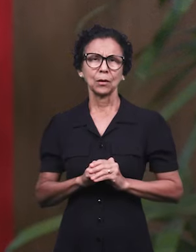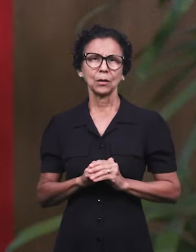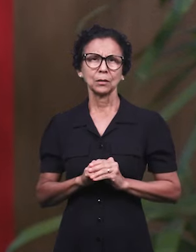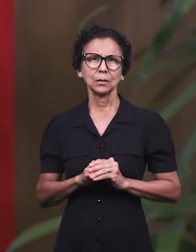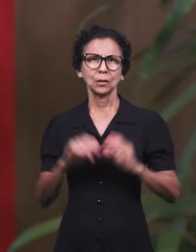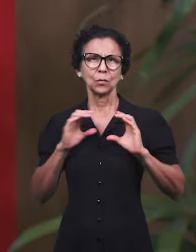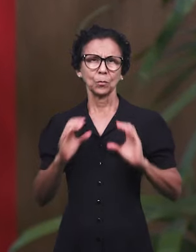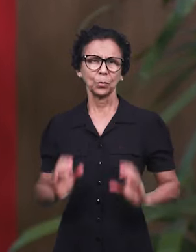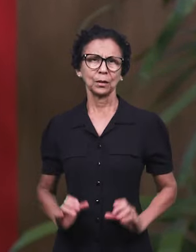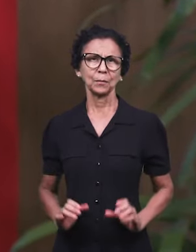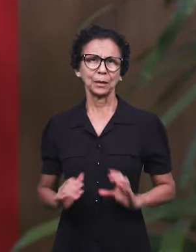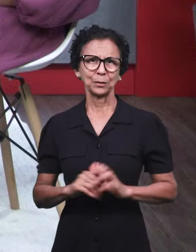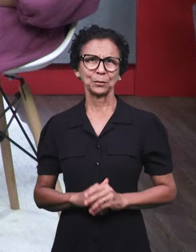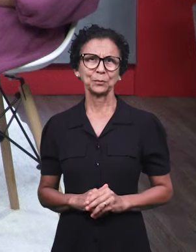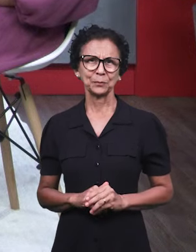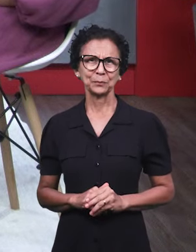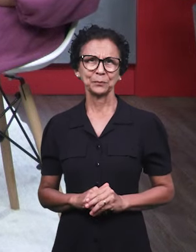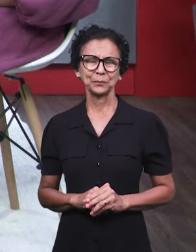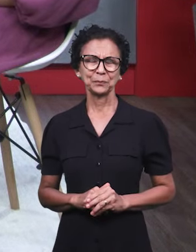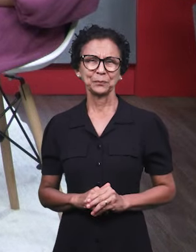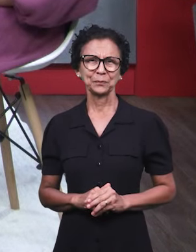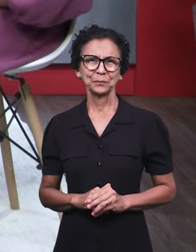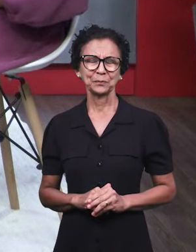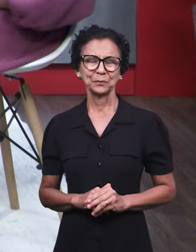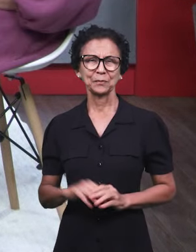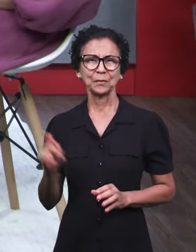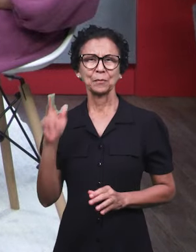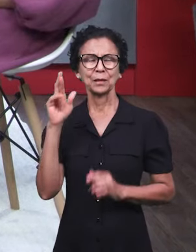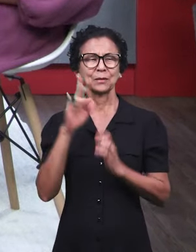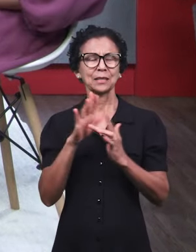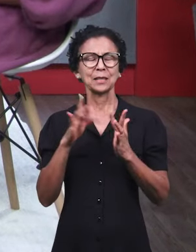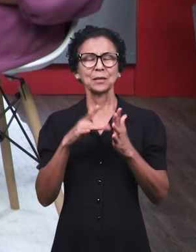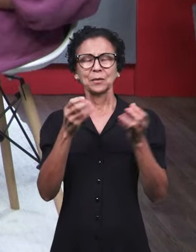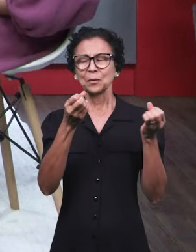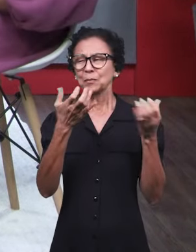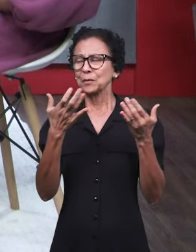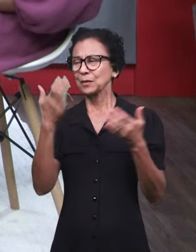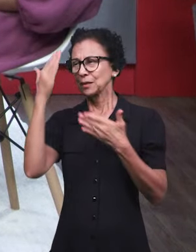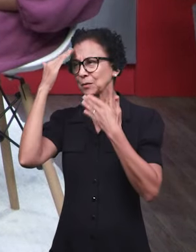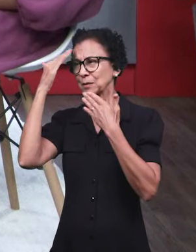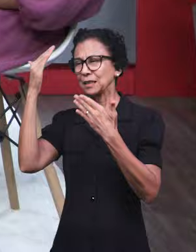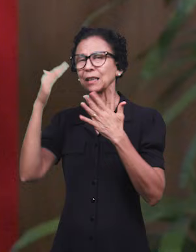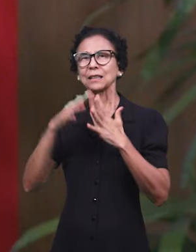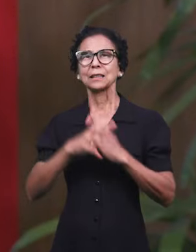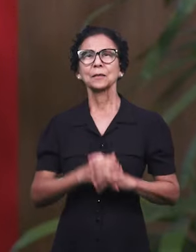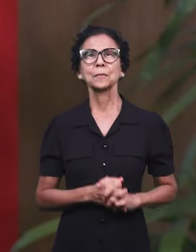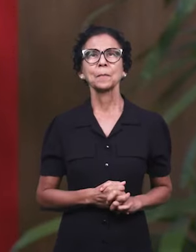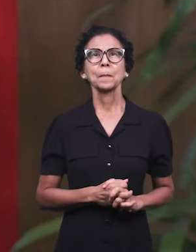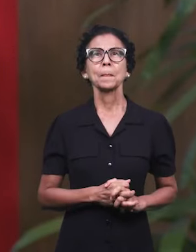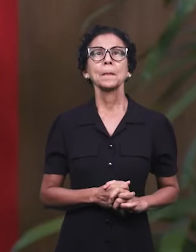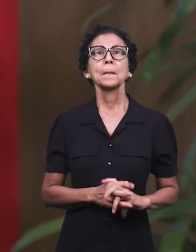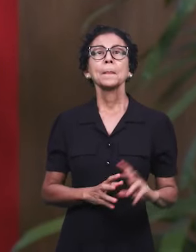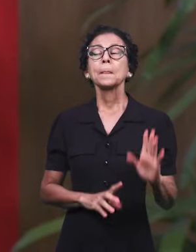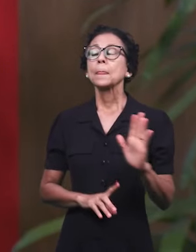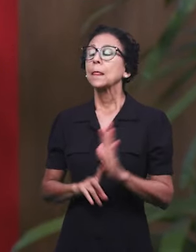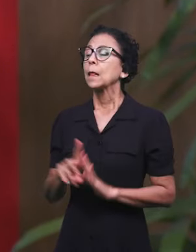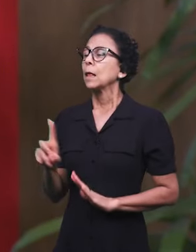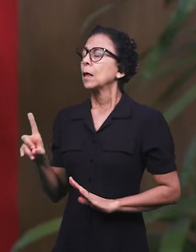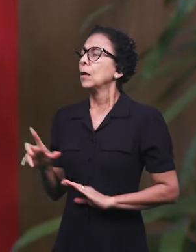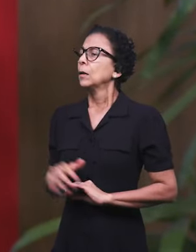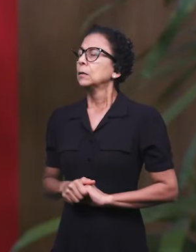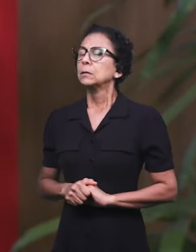cognitivo-comportamental. A paz do Senhor Jesus, minha irmã. Seja muito bem-vinda. A paz do Senhor. Muito obrigada. E, ó, já vou começar fazendo uma